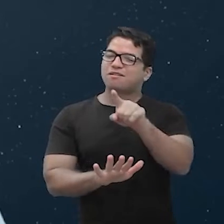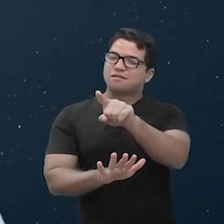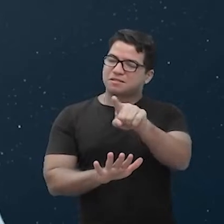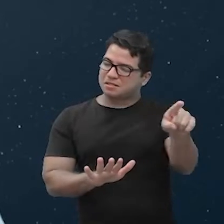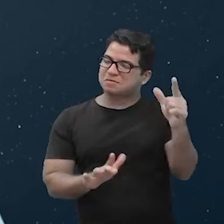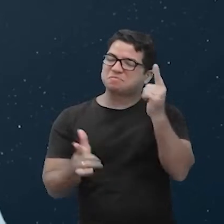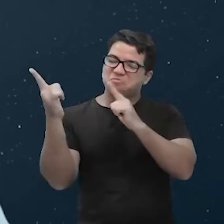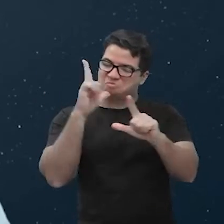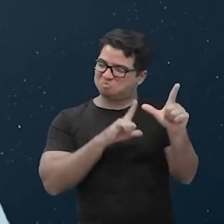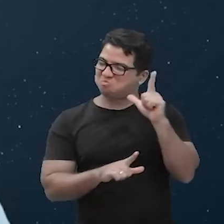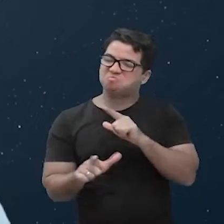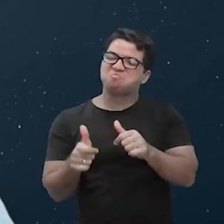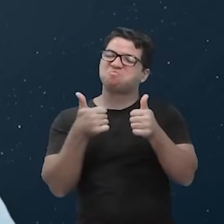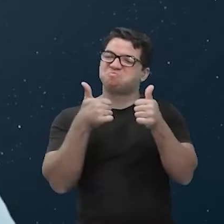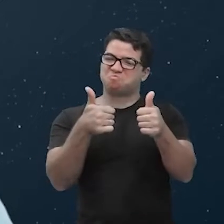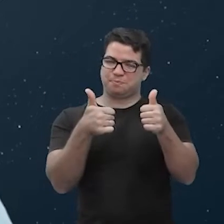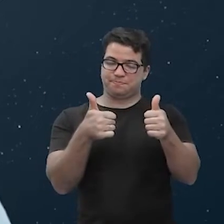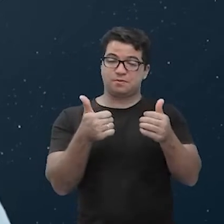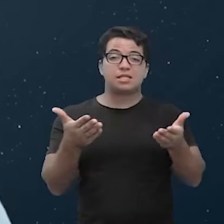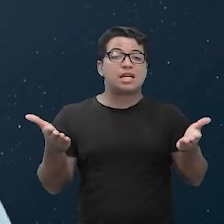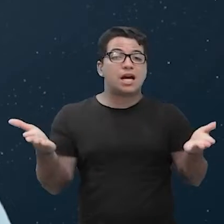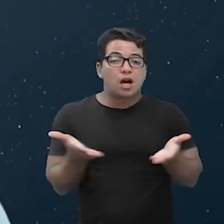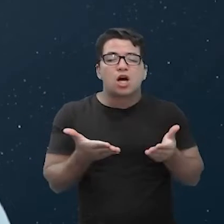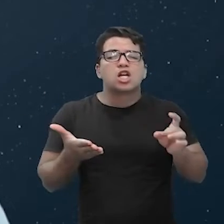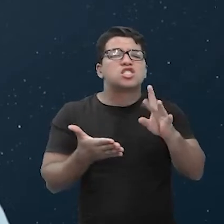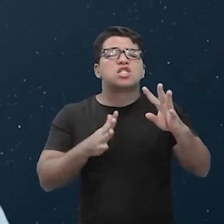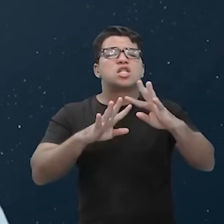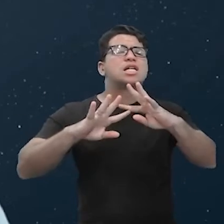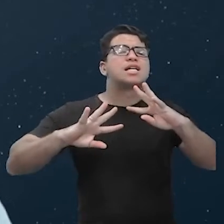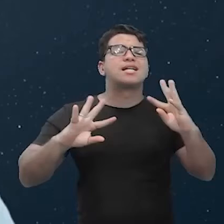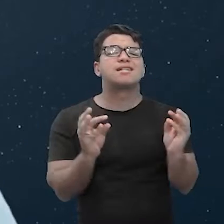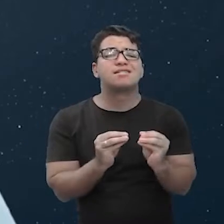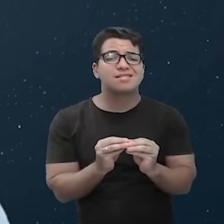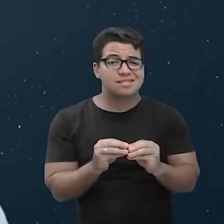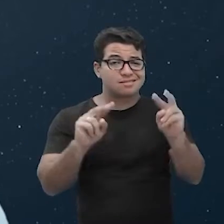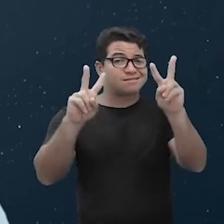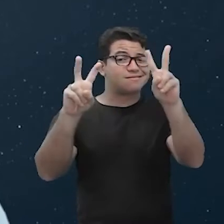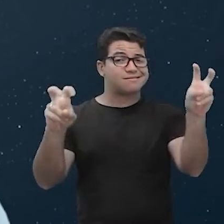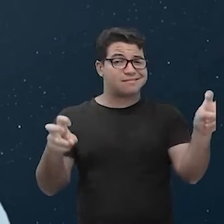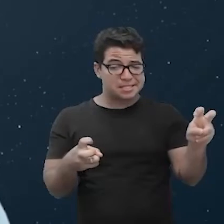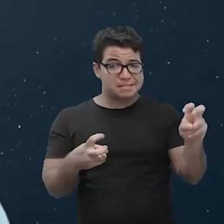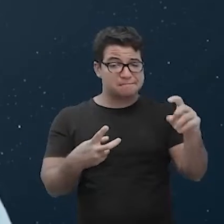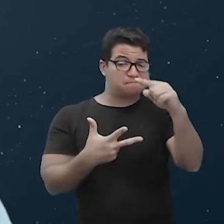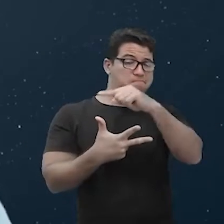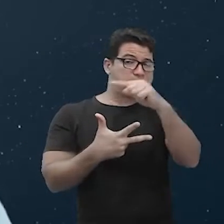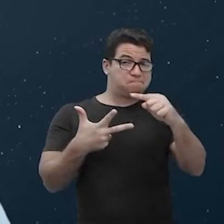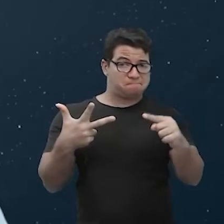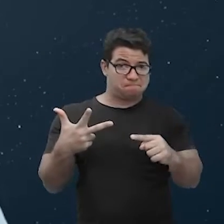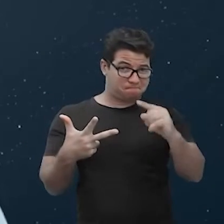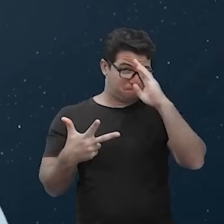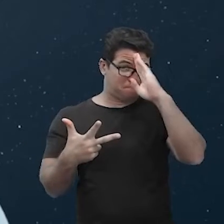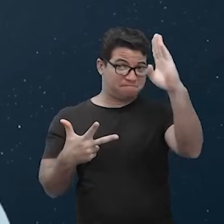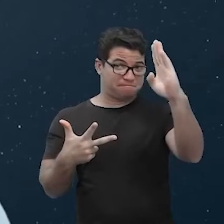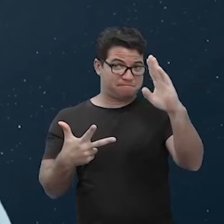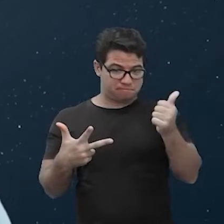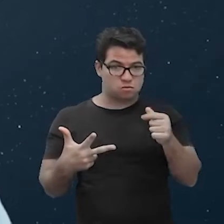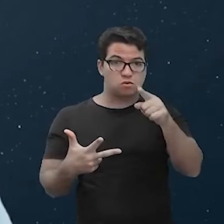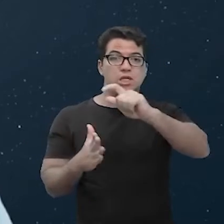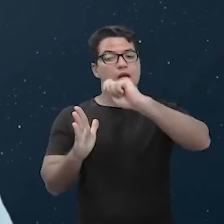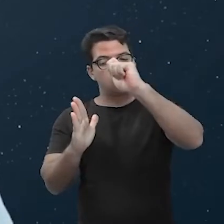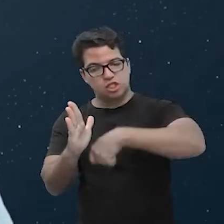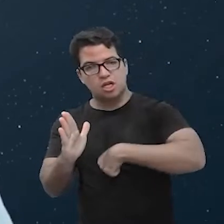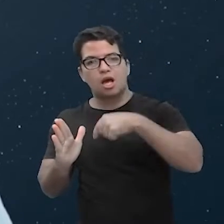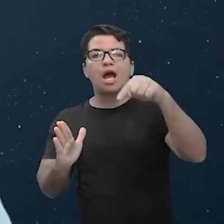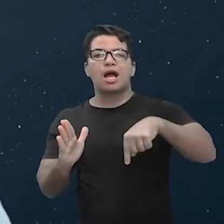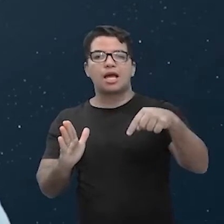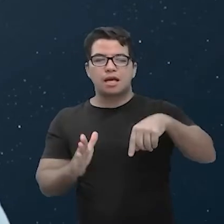revisar os conteúdos, os principais temas do Enem aqui com a gente, certo? Se inscreva no canal, ative o sininho para receber